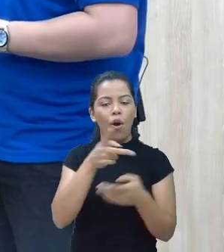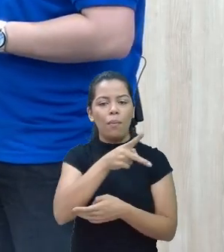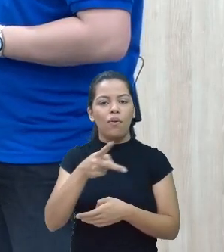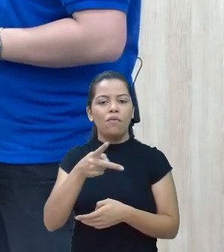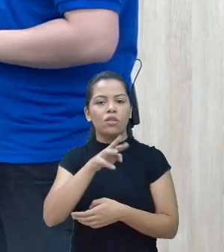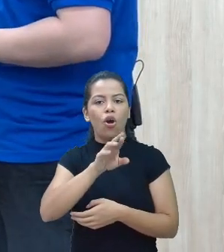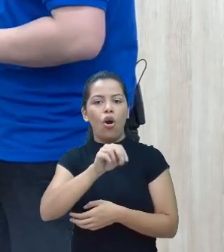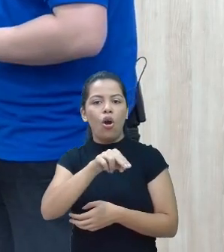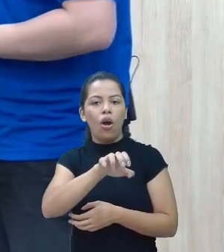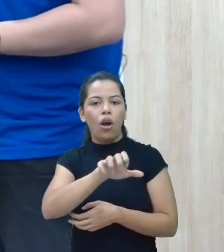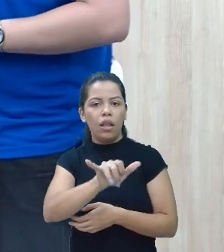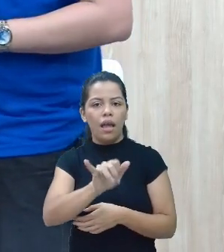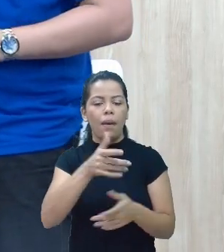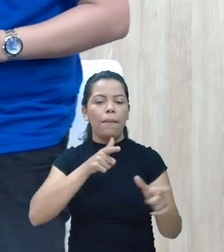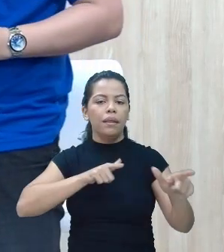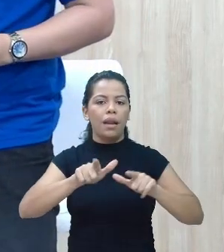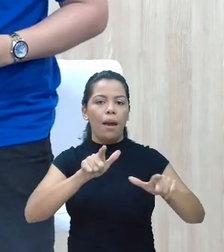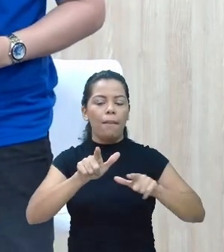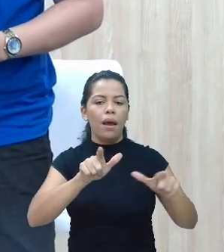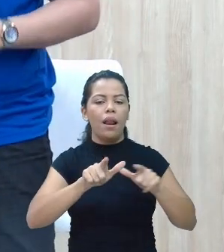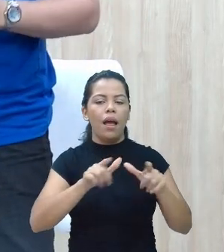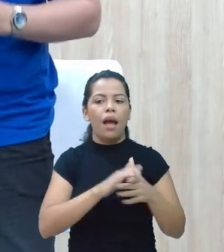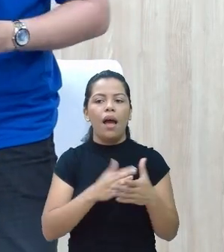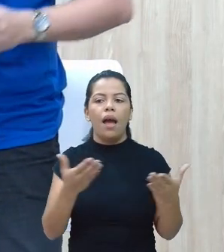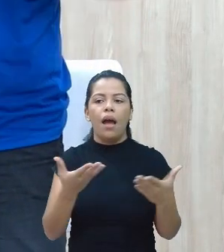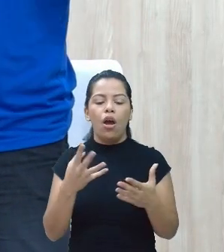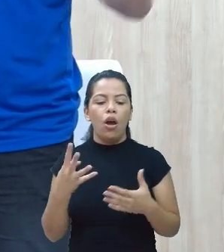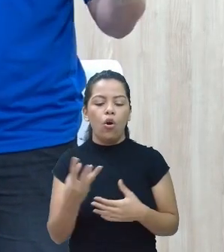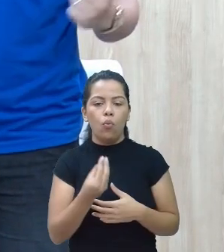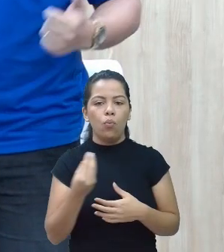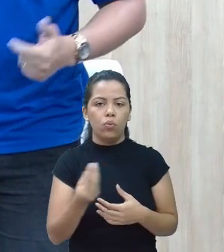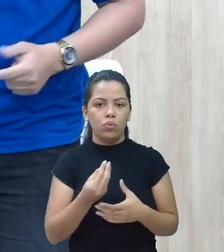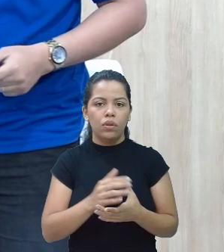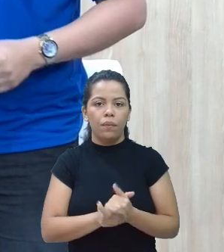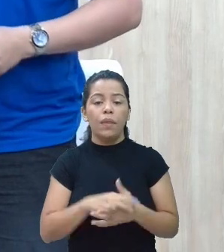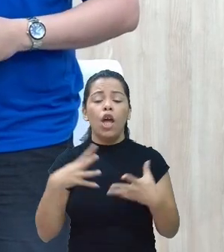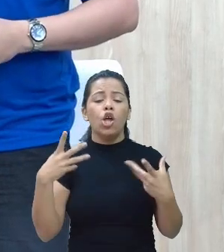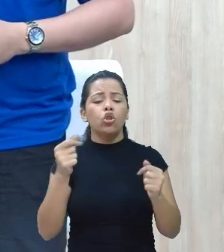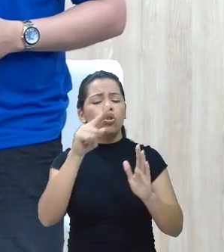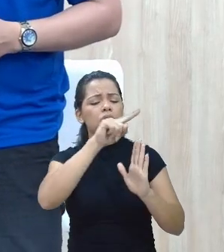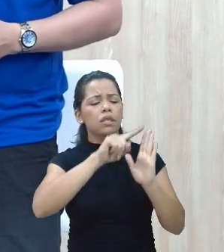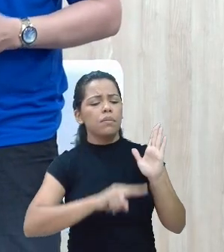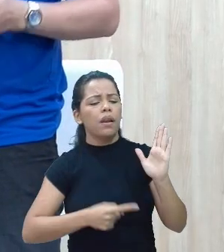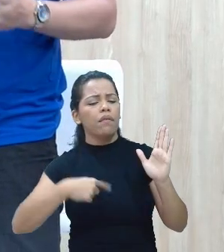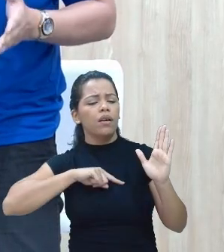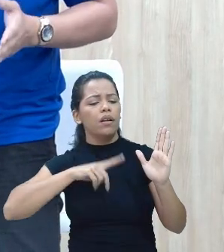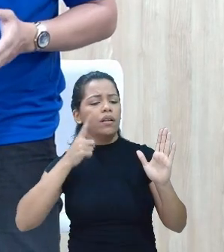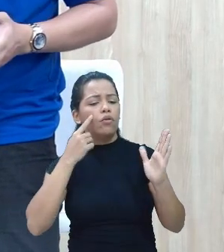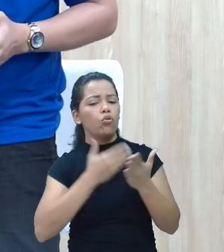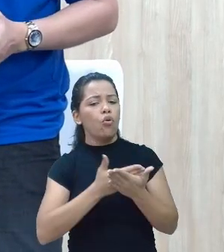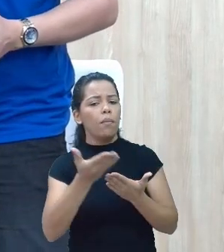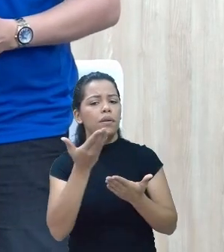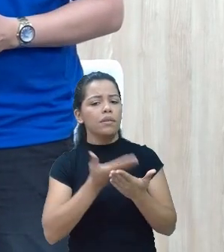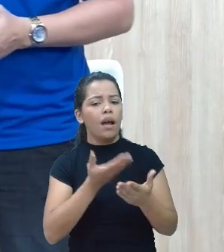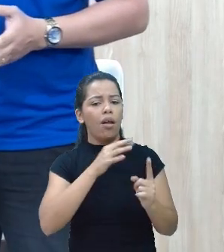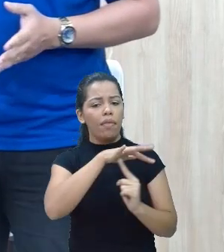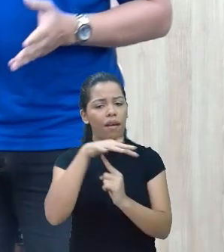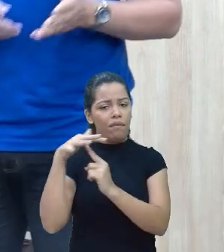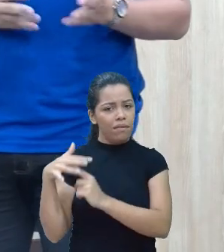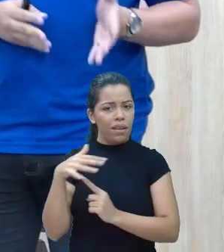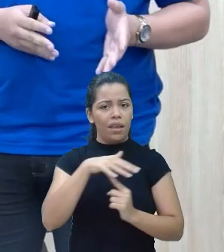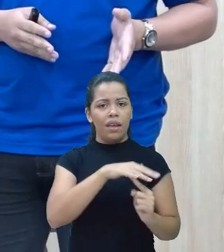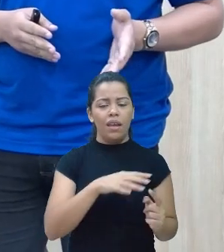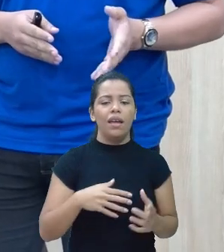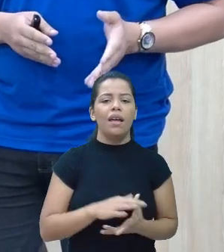essas palavras que a gente viu na feira, lá no começo da aula, é claro que elas estavam no singular, e para cada